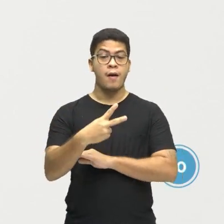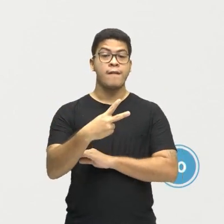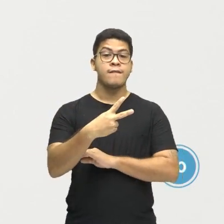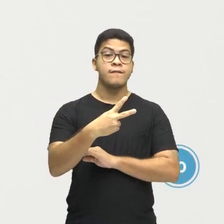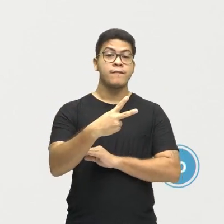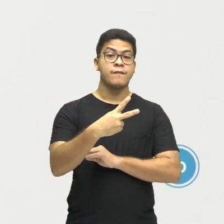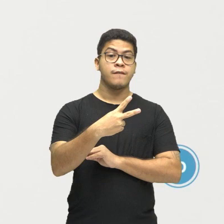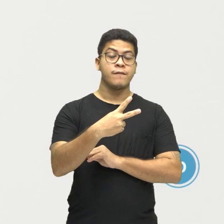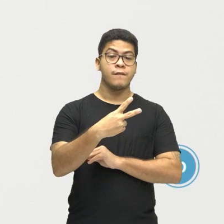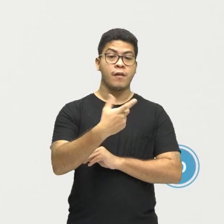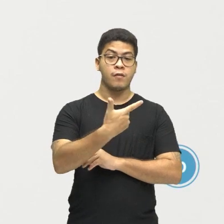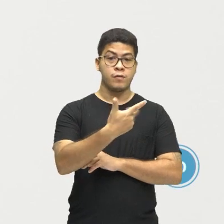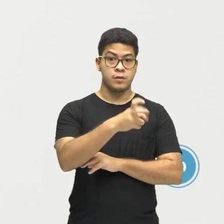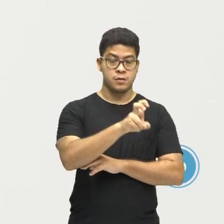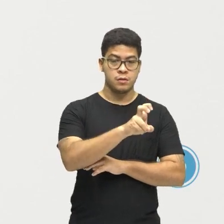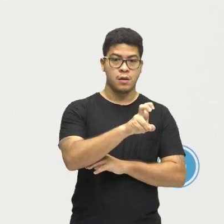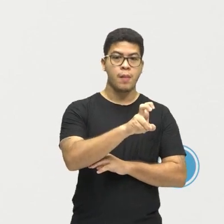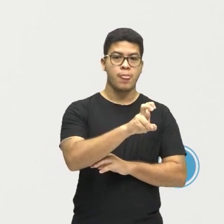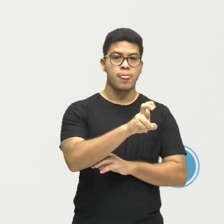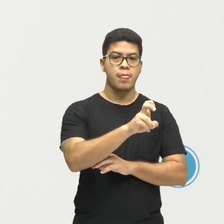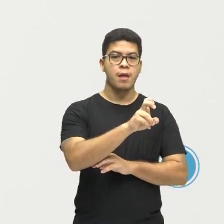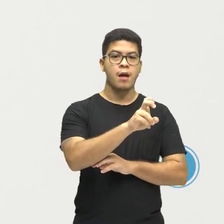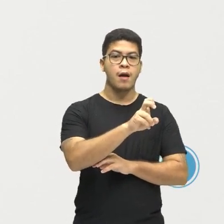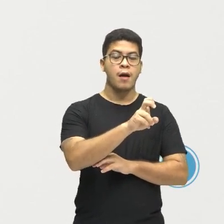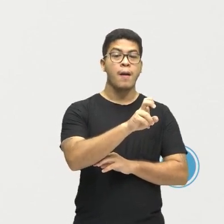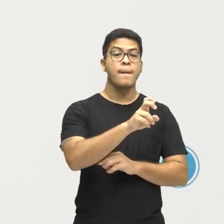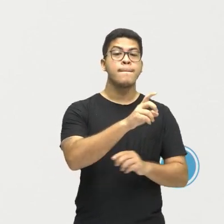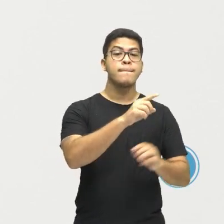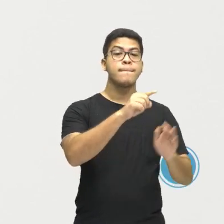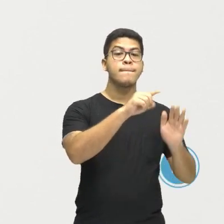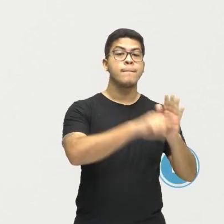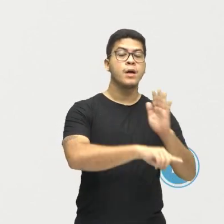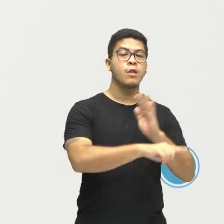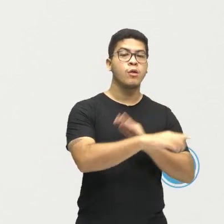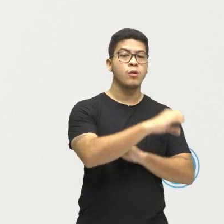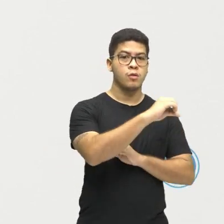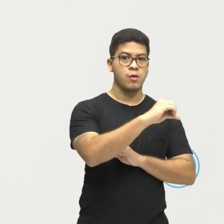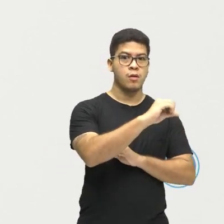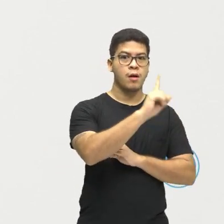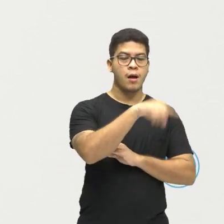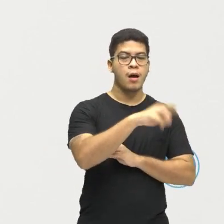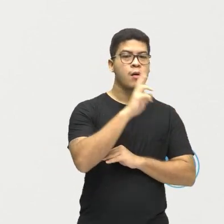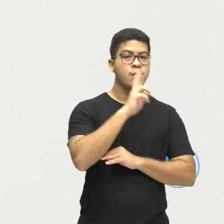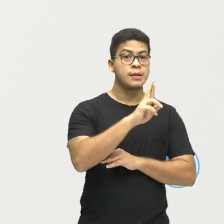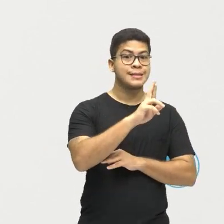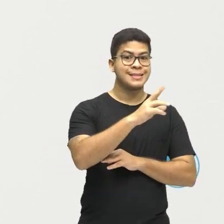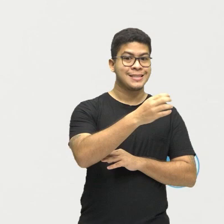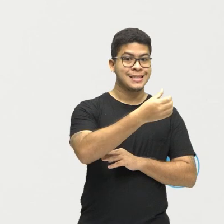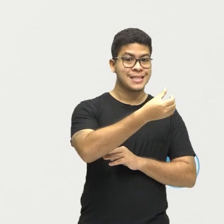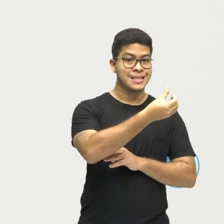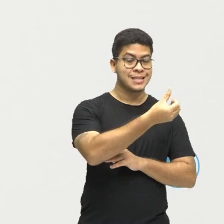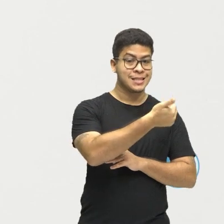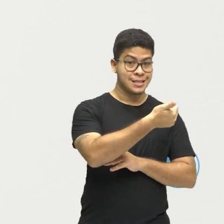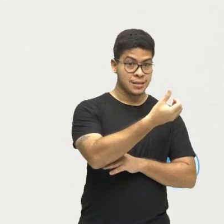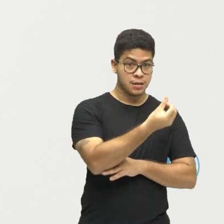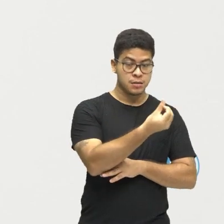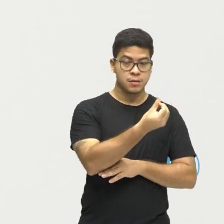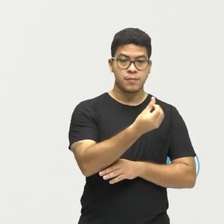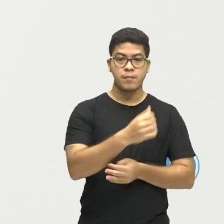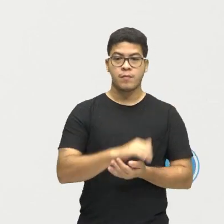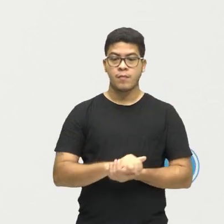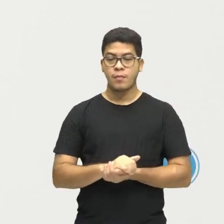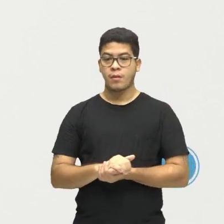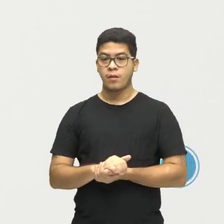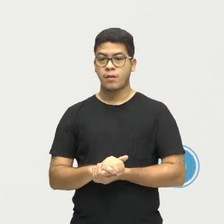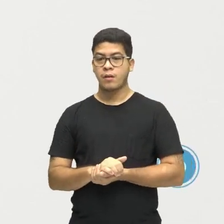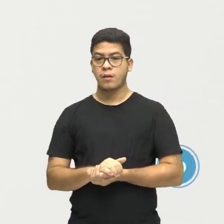9 dá 16, né? 16 mais 9 é 25, 16. Então, x é igual a